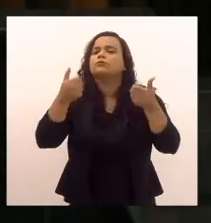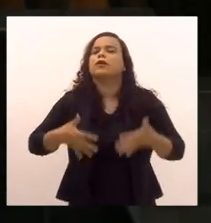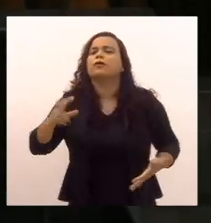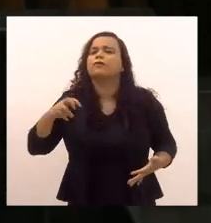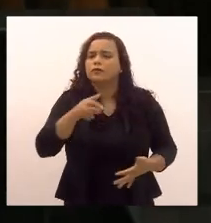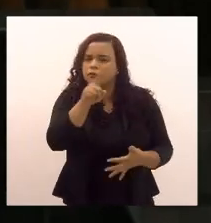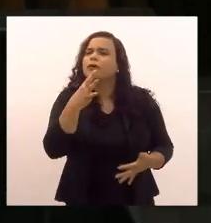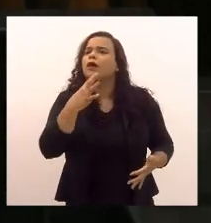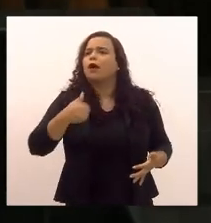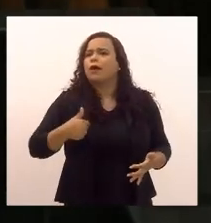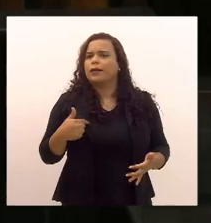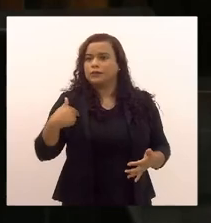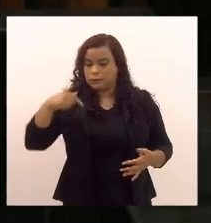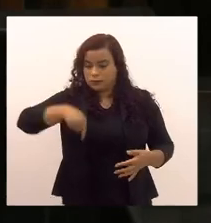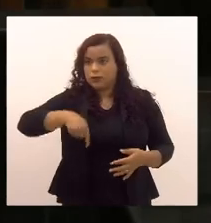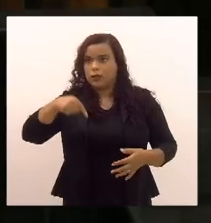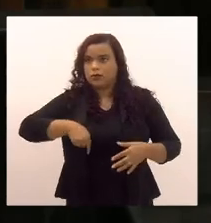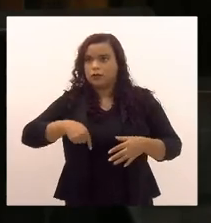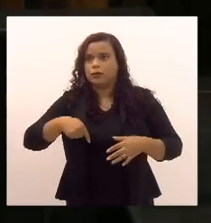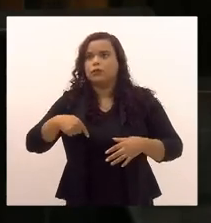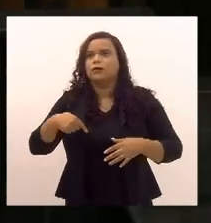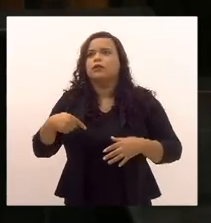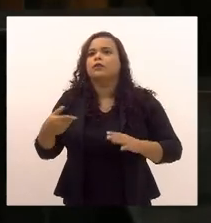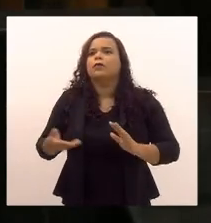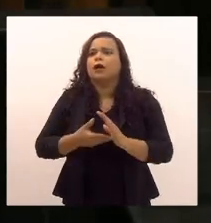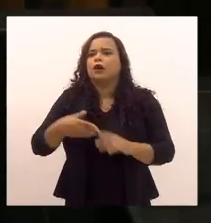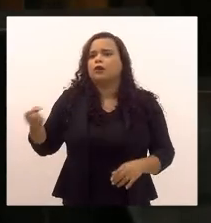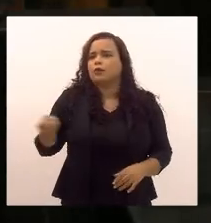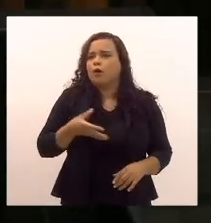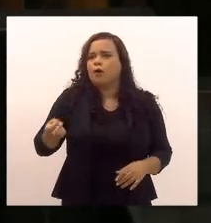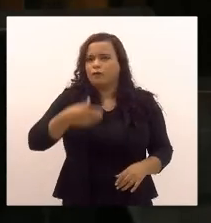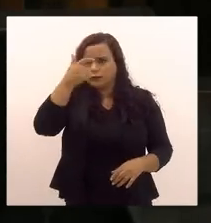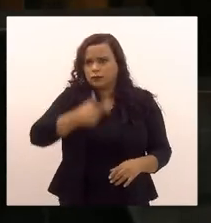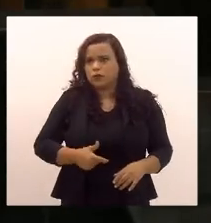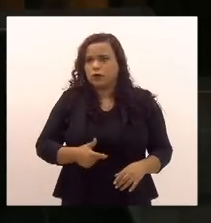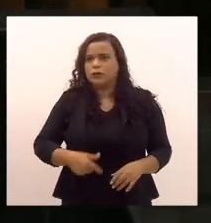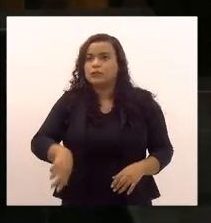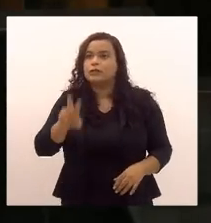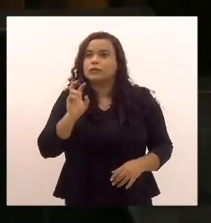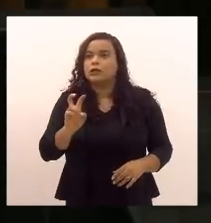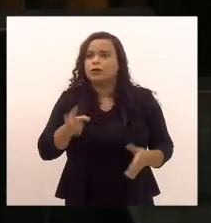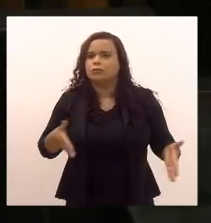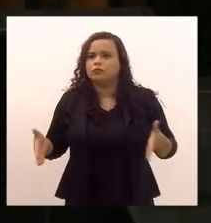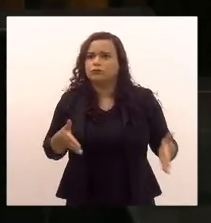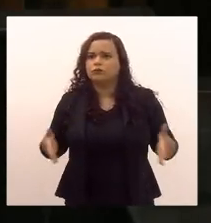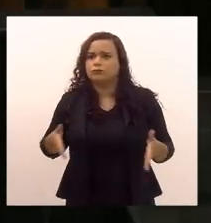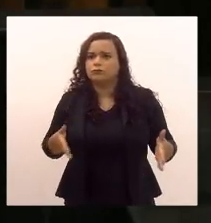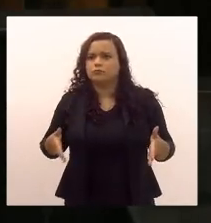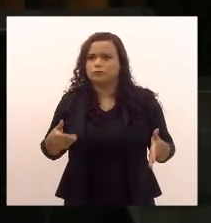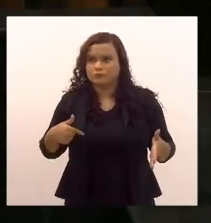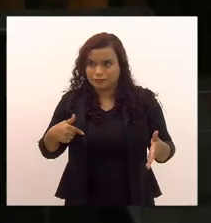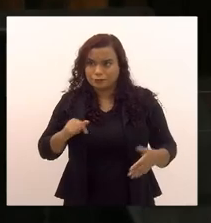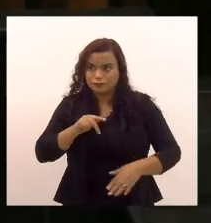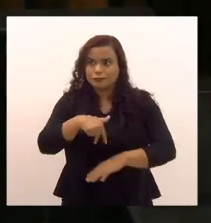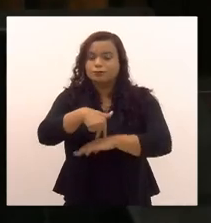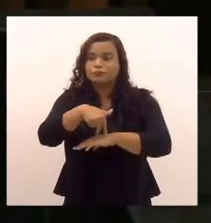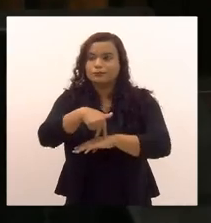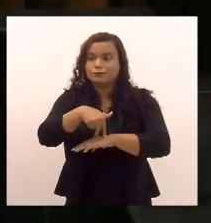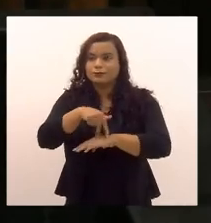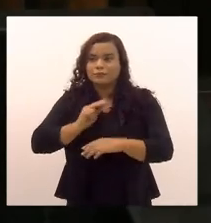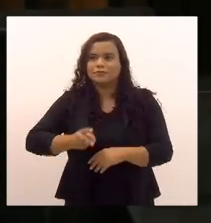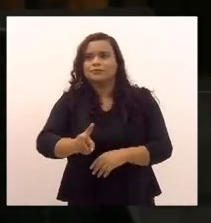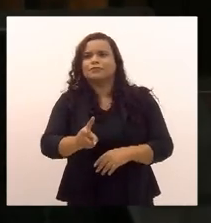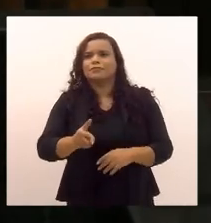eu sou novo nessa casa eu só tenho cinco mandatos e todo mundo sabe que eu venho aqui quando eu sumo essa